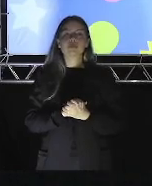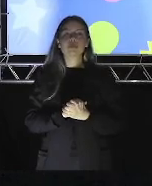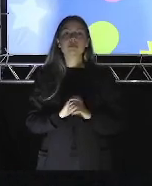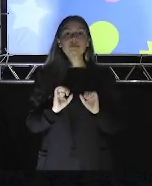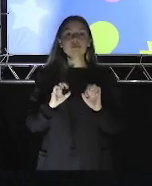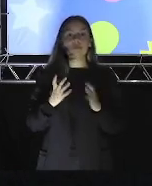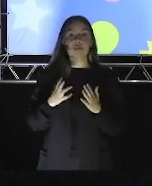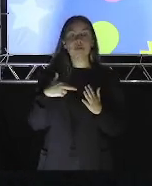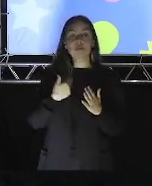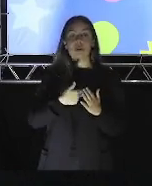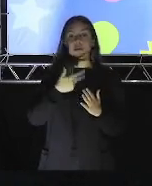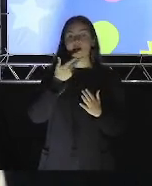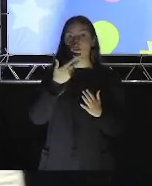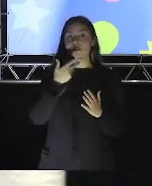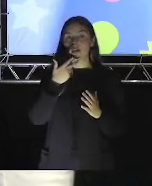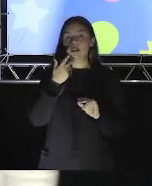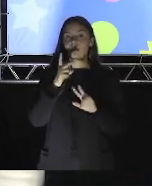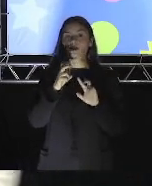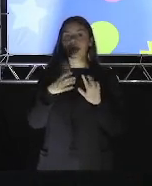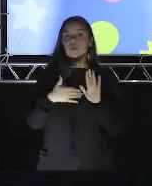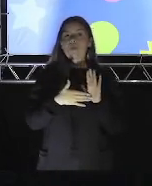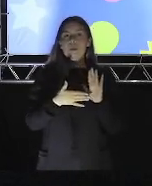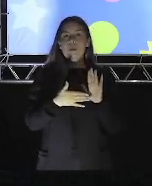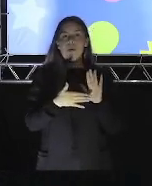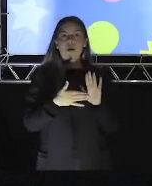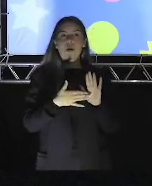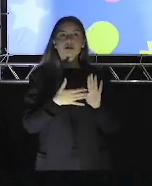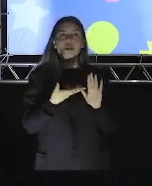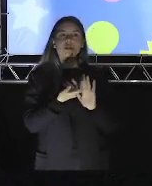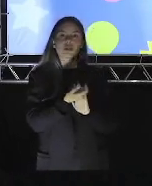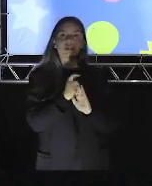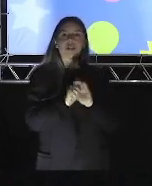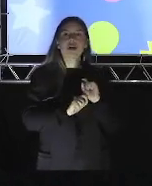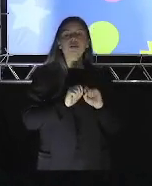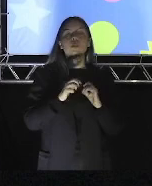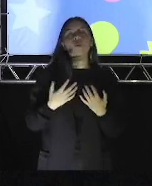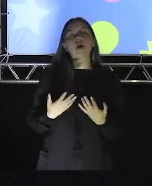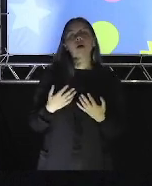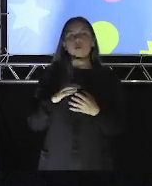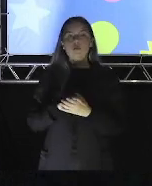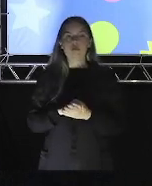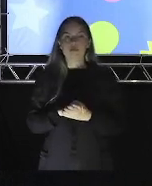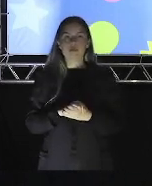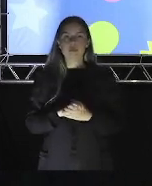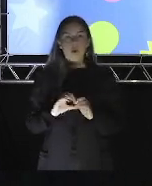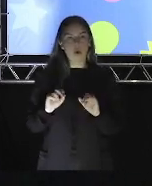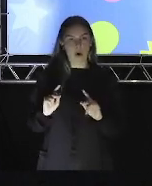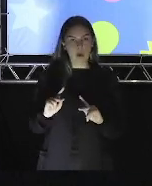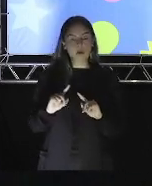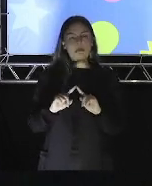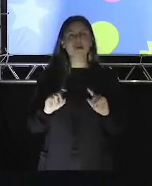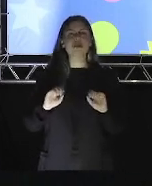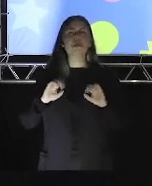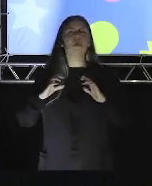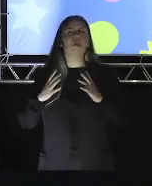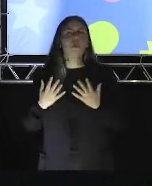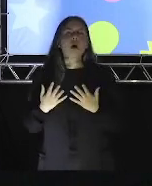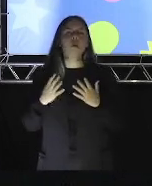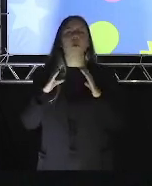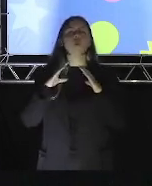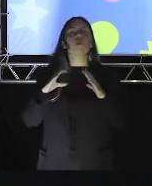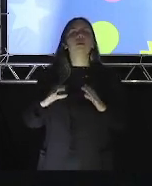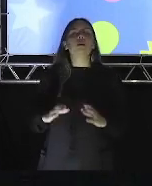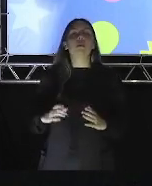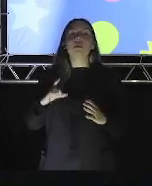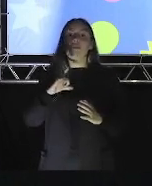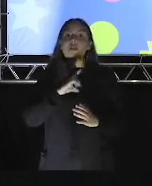Então, quando a gente fala, o propósito da agilidade é tal, beleza, mas quais são os comportamentos